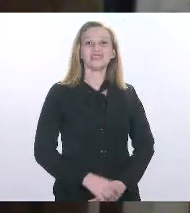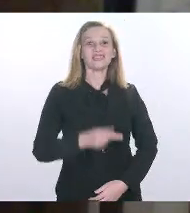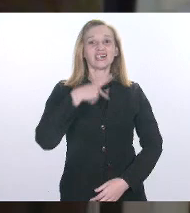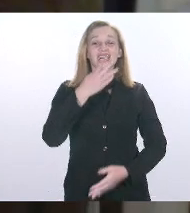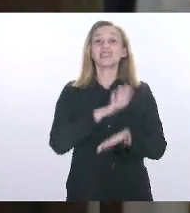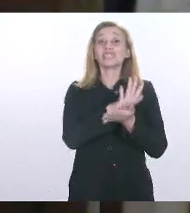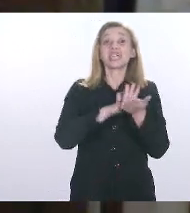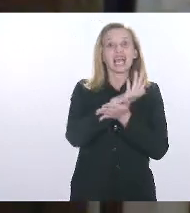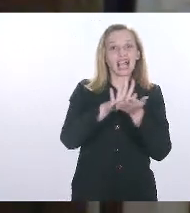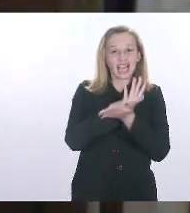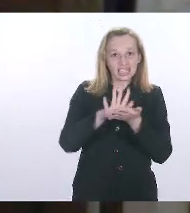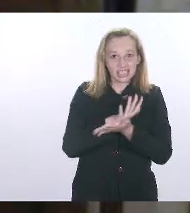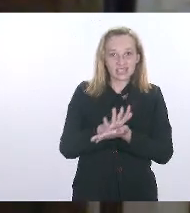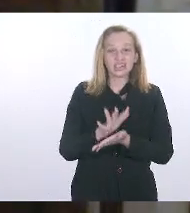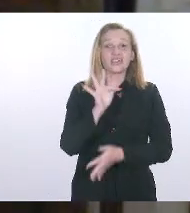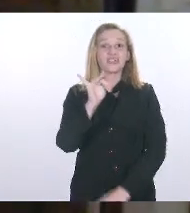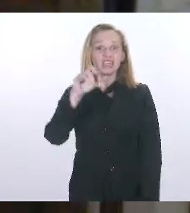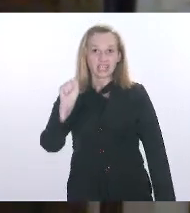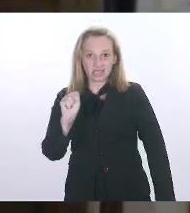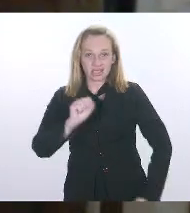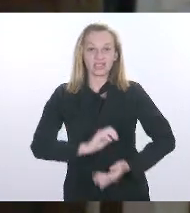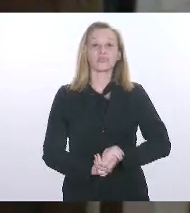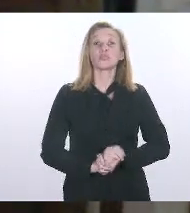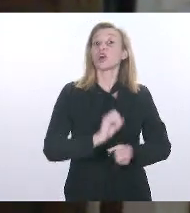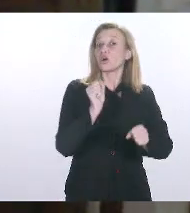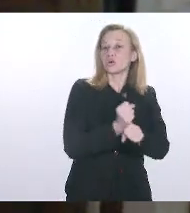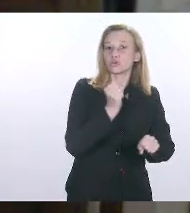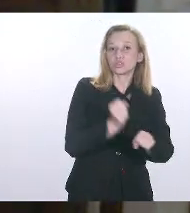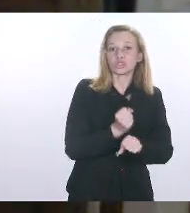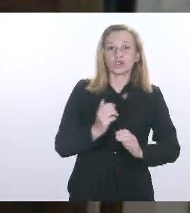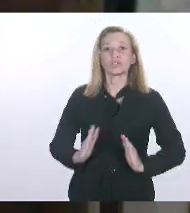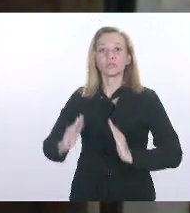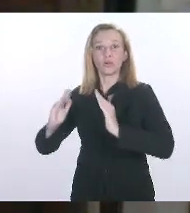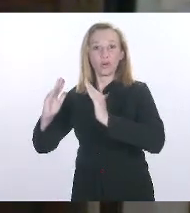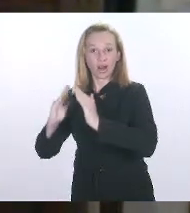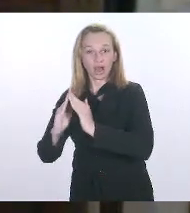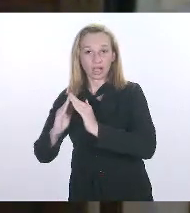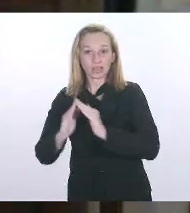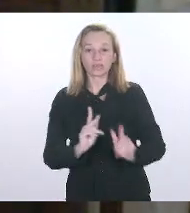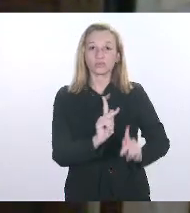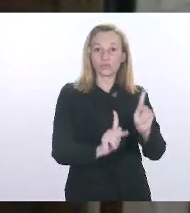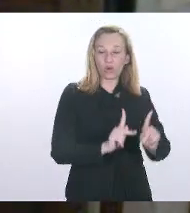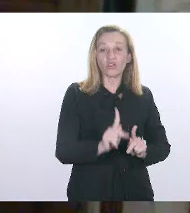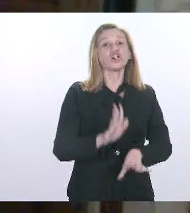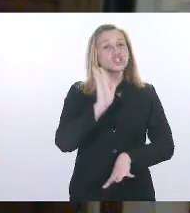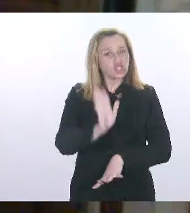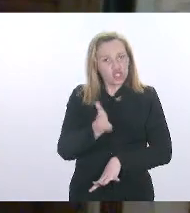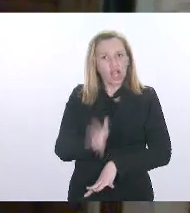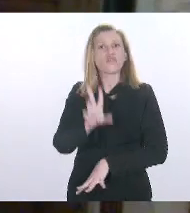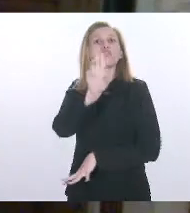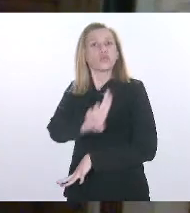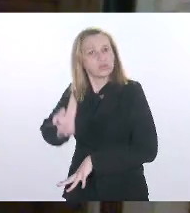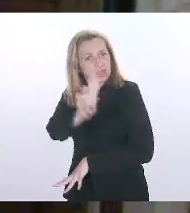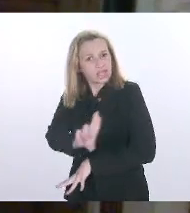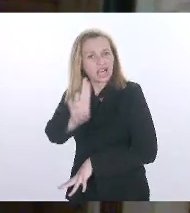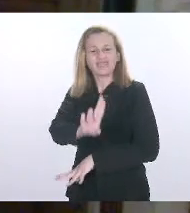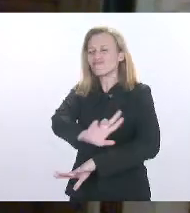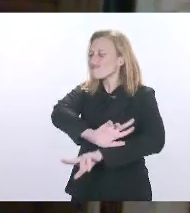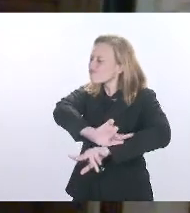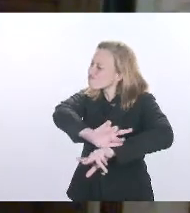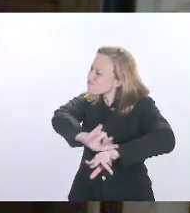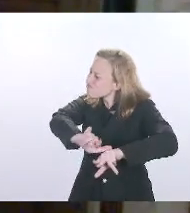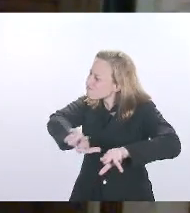isso, considerando o FEIS para a construção de habitação popular, ele já foi usado de